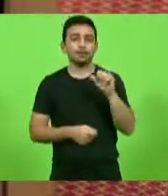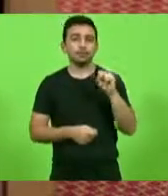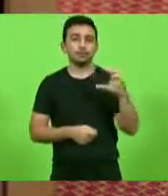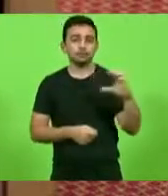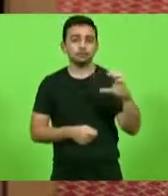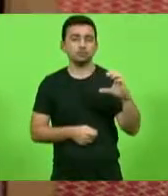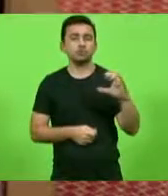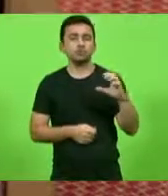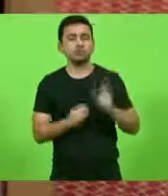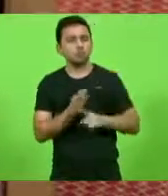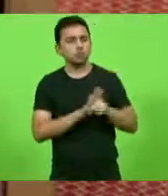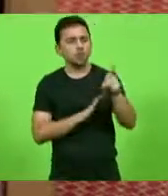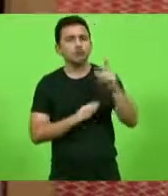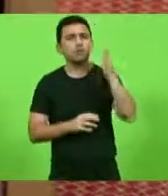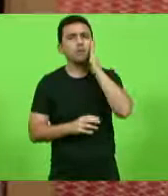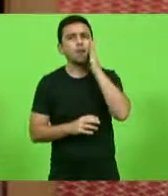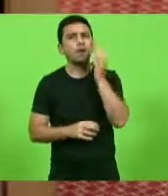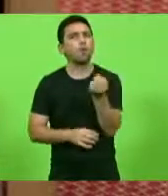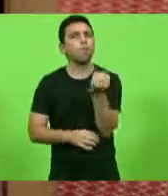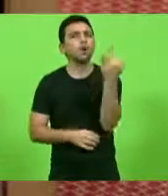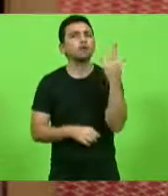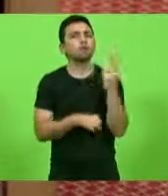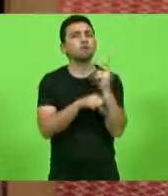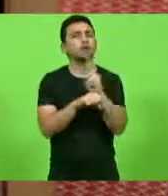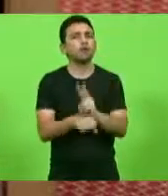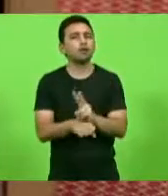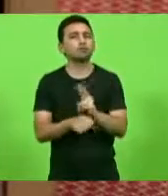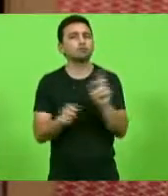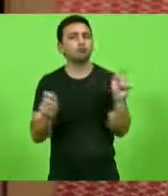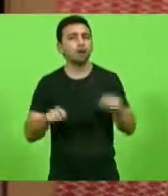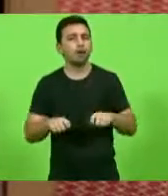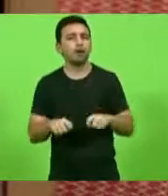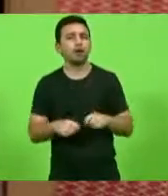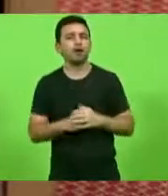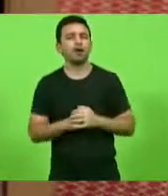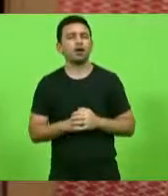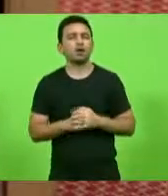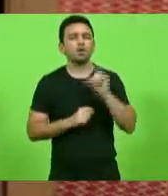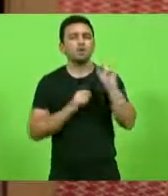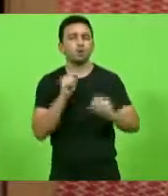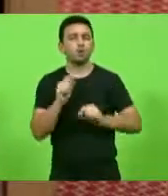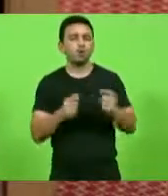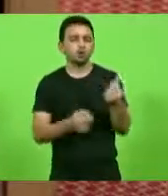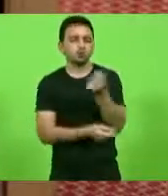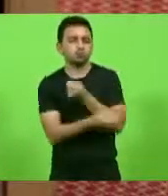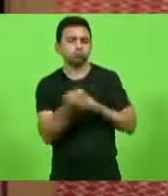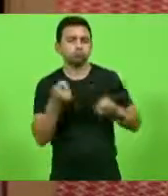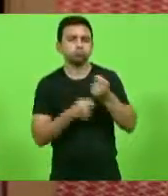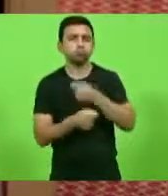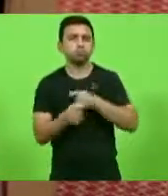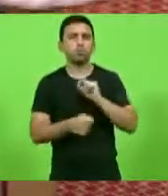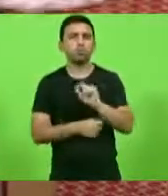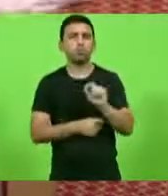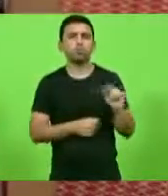saber quantos empréstimos estão fazendo, que cobertura, que capital tem, e que